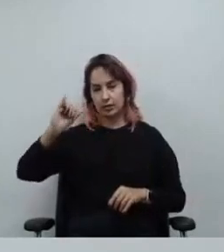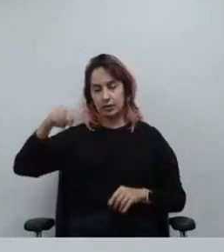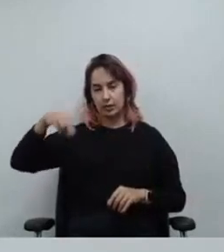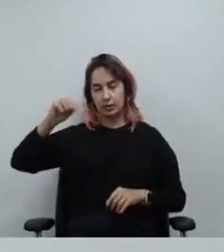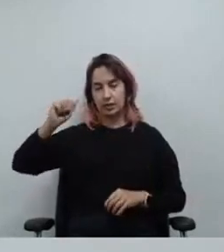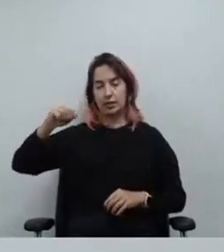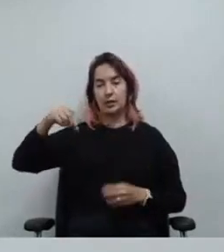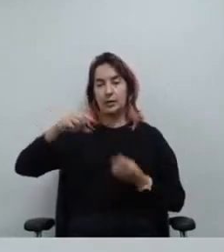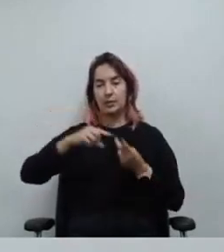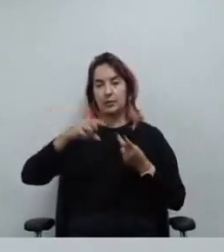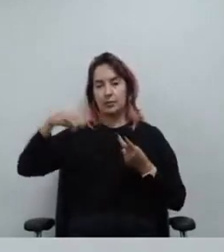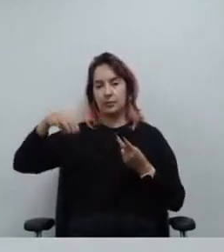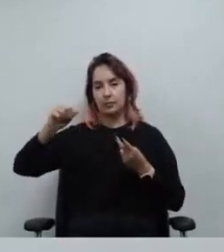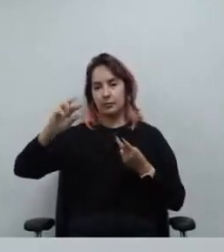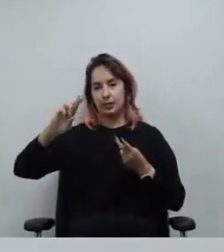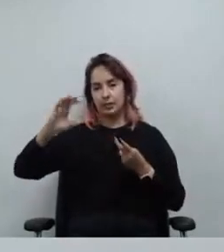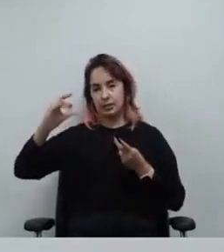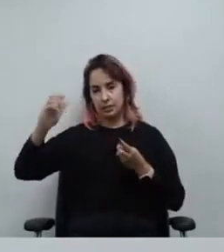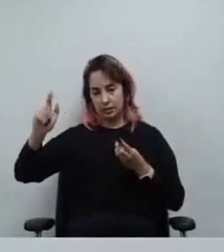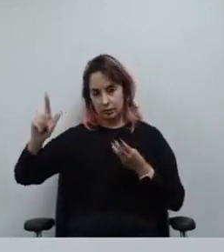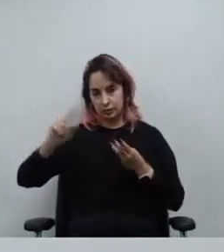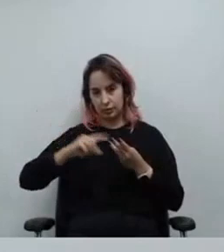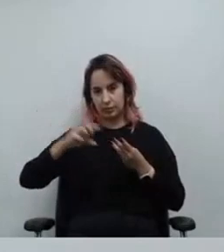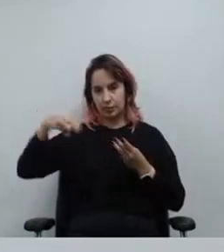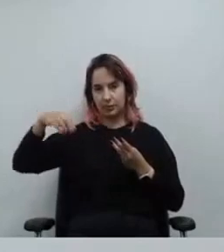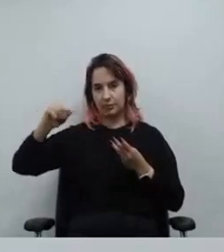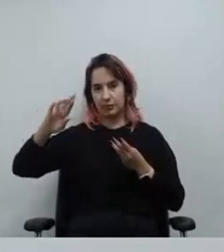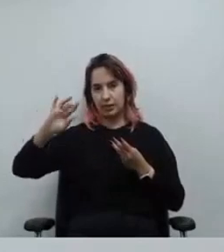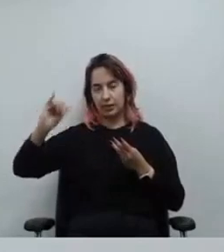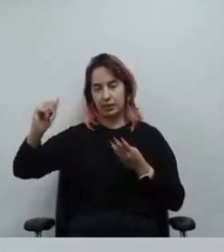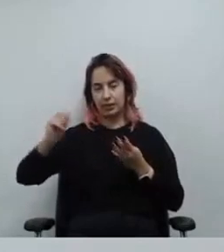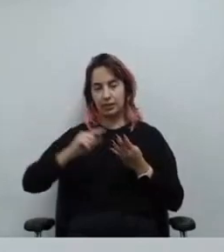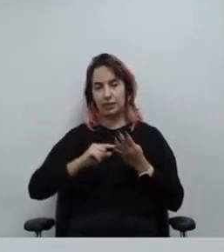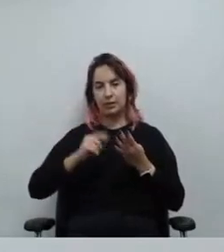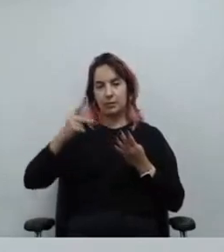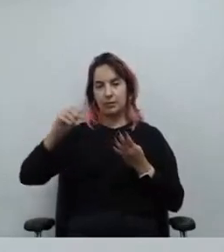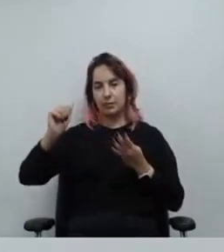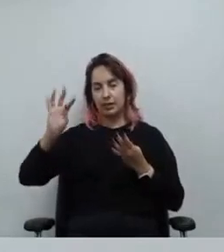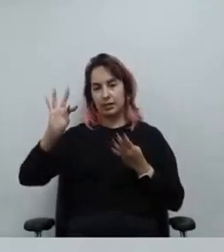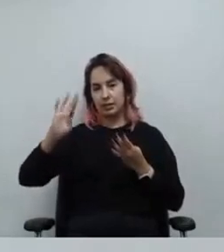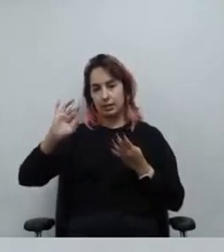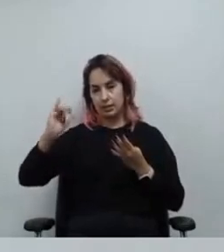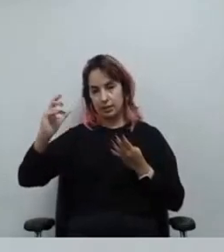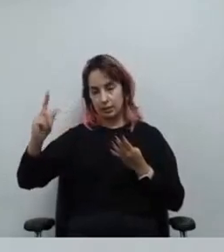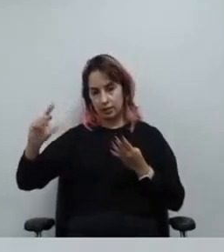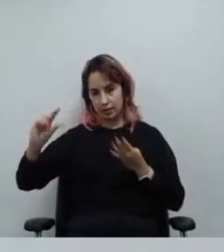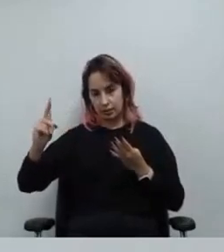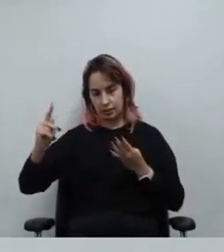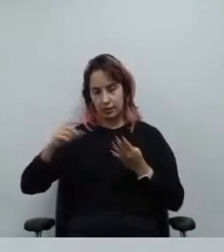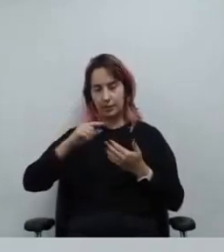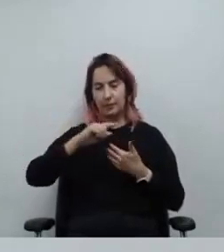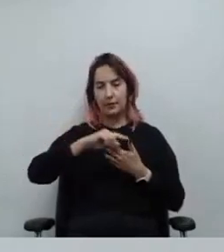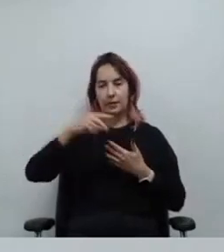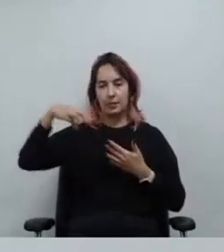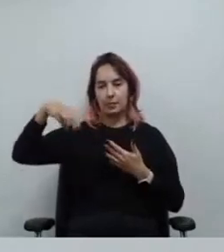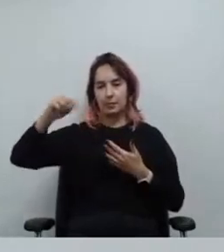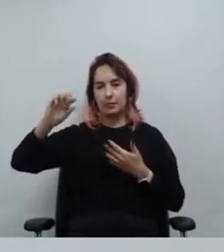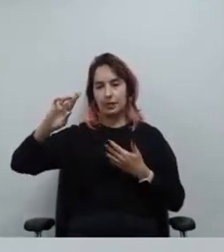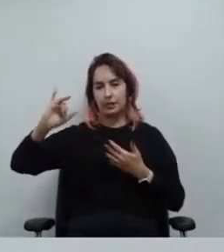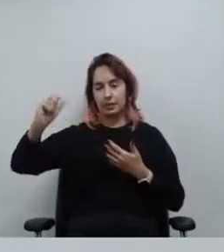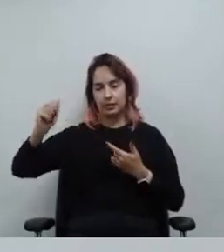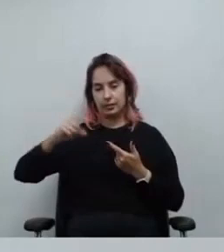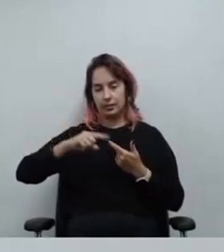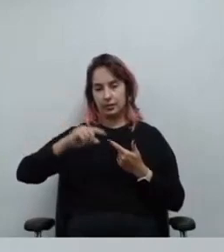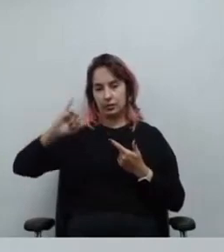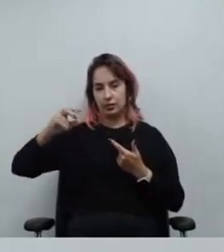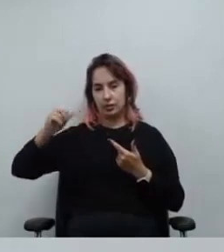Dairel Vivas, Maria Carolina Pereira de Magalhães, Patrick Lemos Cassicedo, Mariana Borgherese Duarte, Jário Salvador de